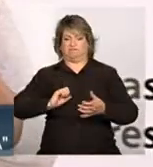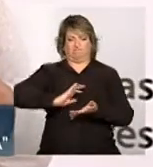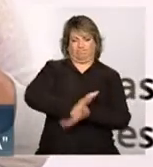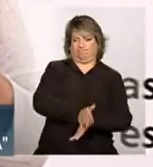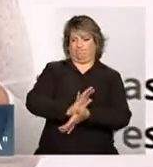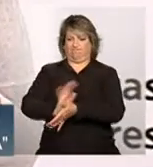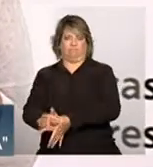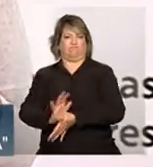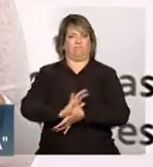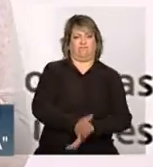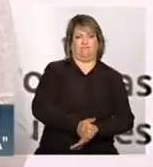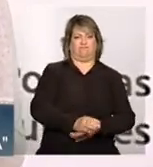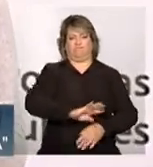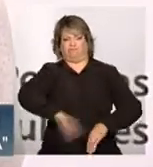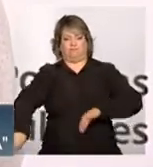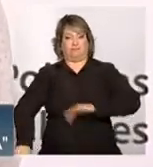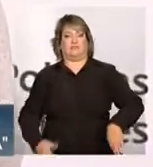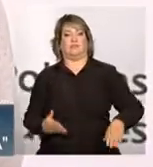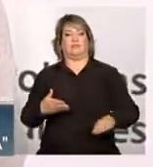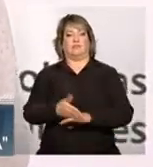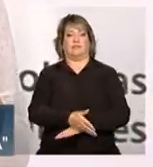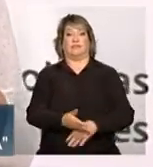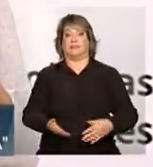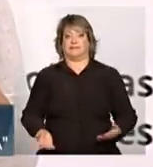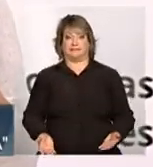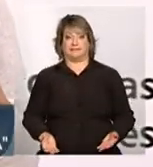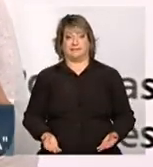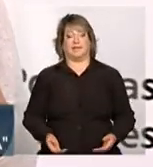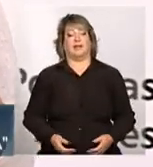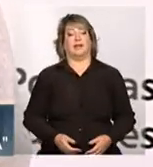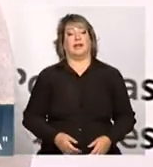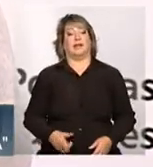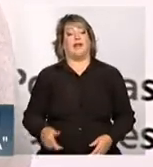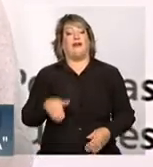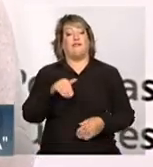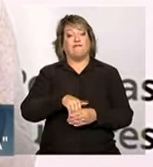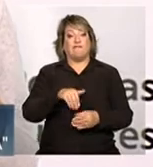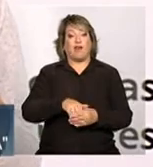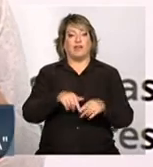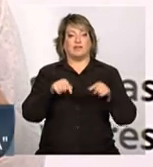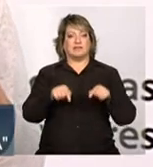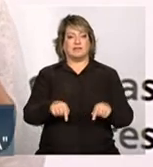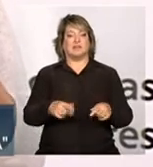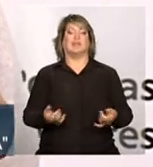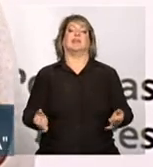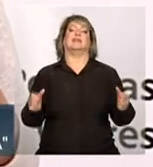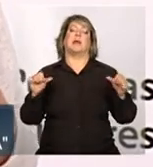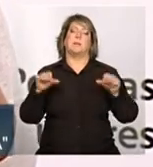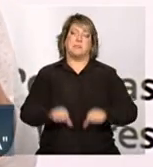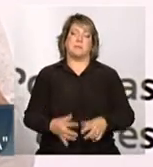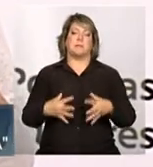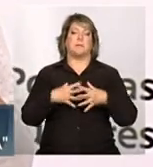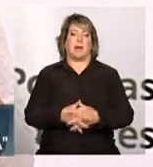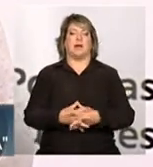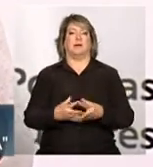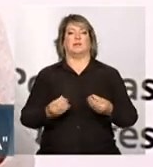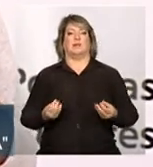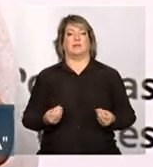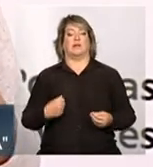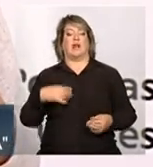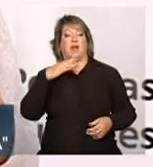frente do outro, estando eles dentro do mesmo partido. Então, a forma de votação prejudica muito. Acho que é o